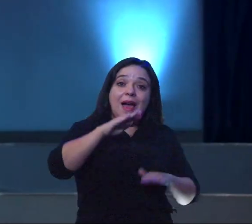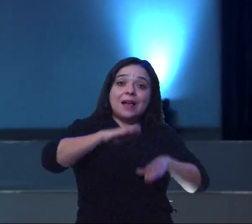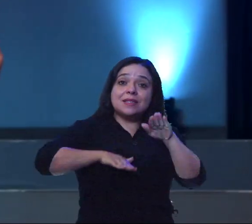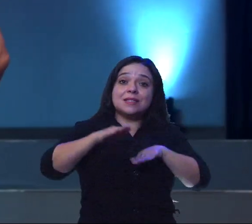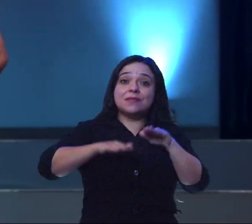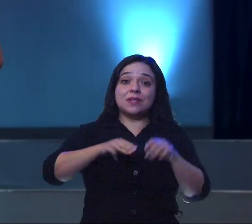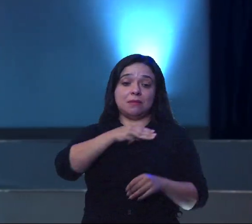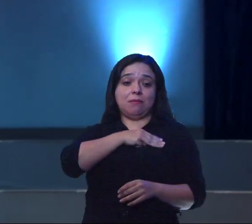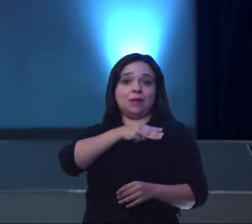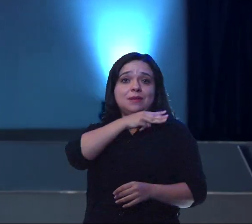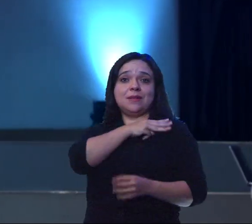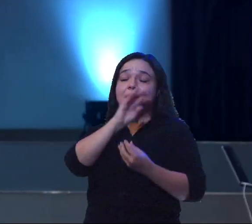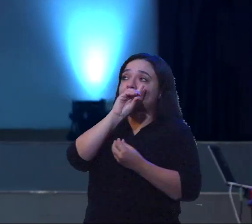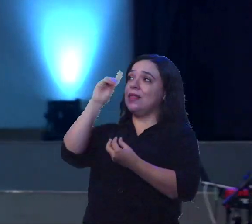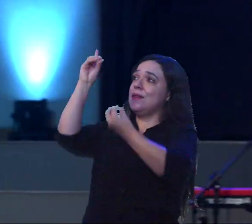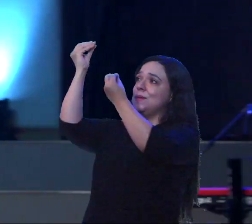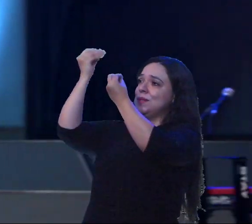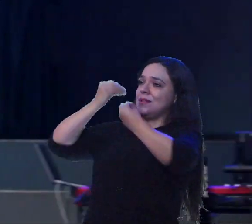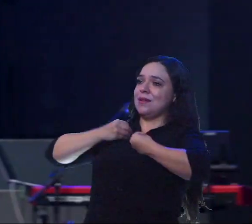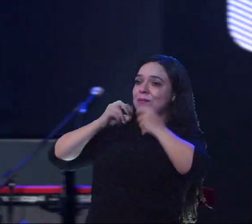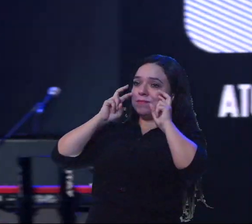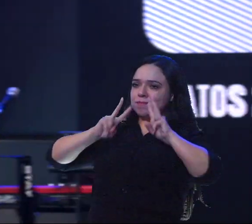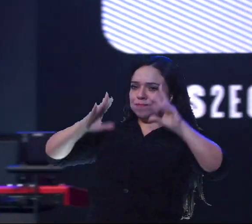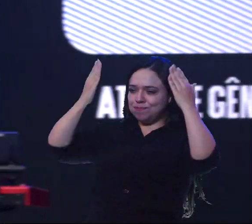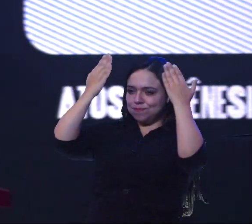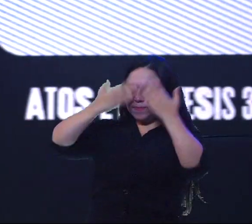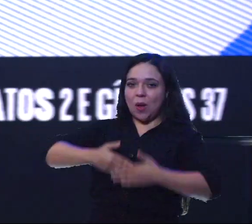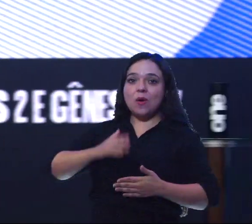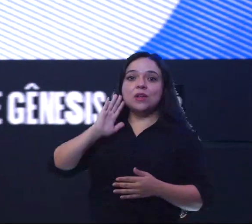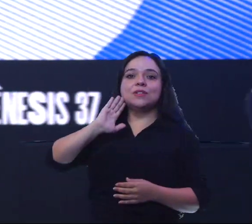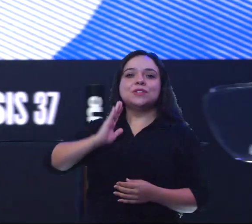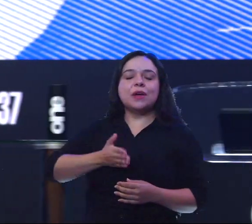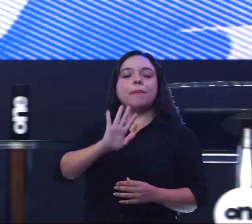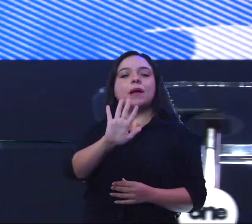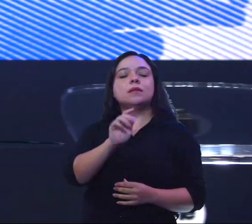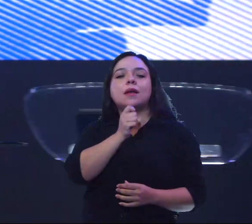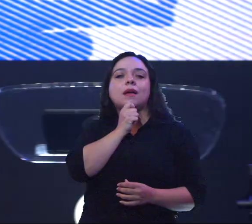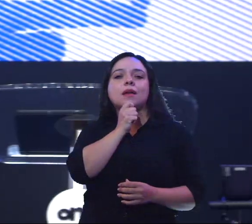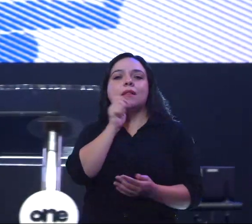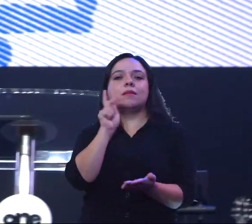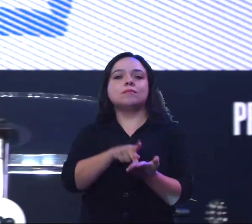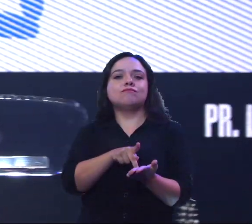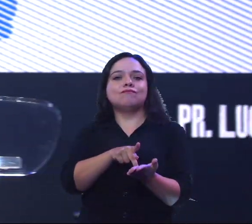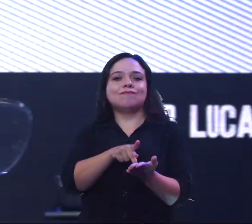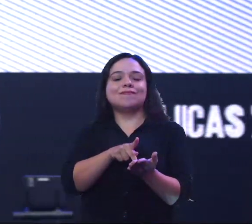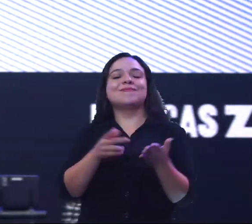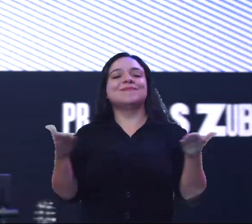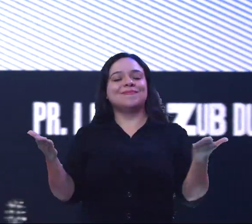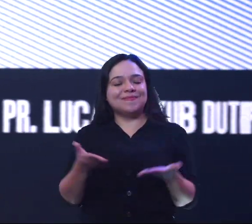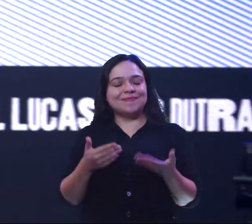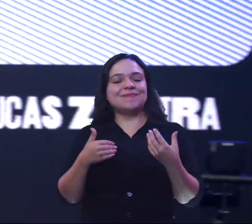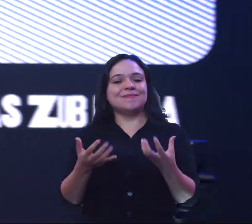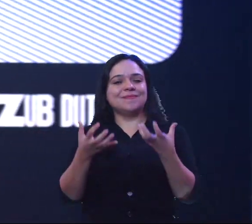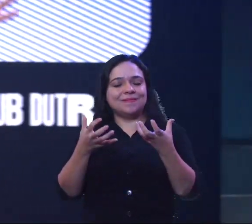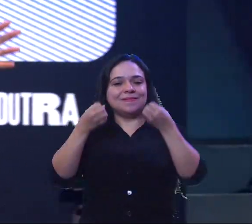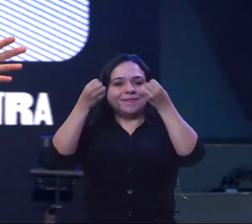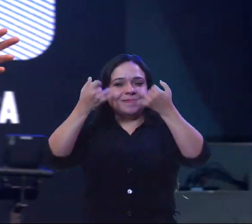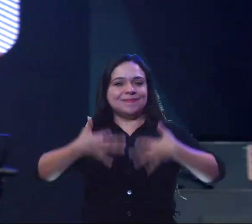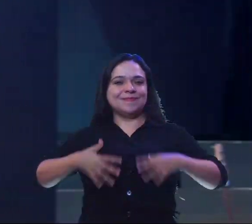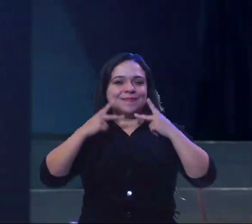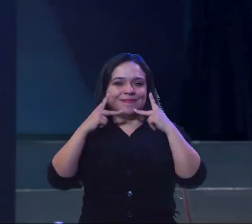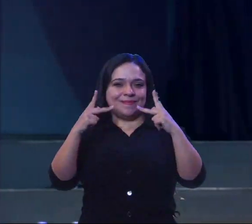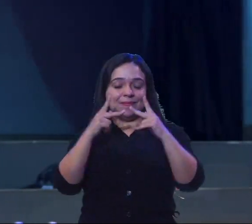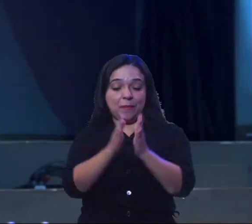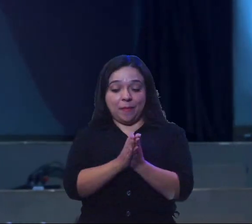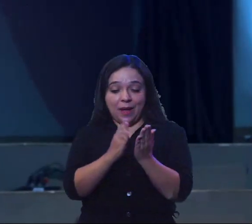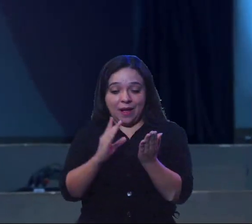ministérios que talvez Deus tenha revelado no passado e que ainda não vieram à tona? É sobre isso que eu quero ministrar hoje com você. E a palavra que Deus mais falou no meu